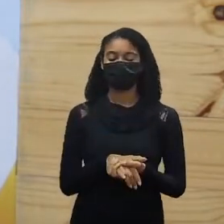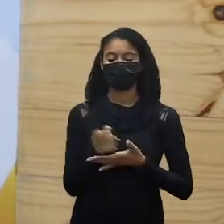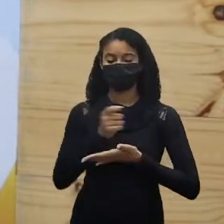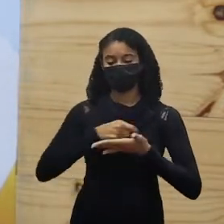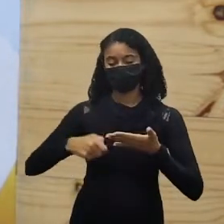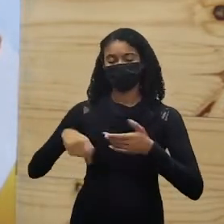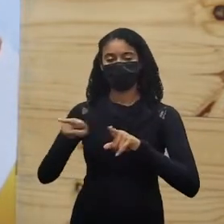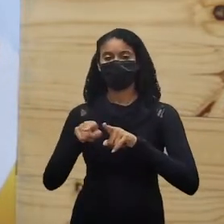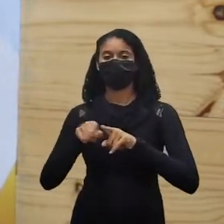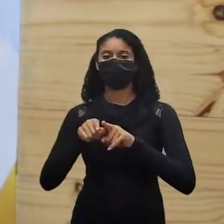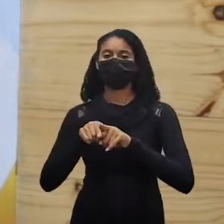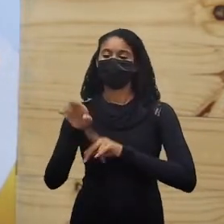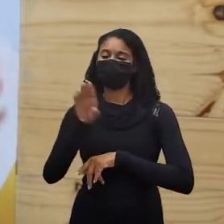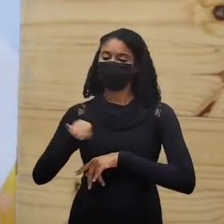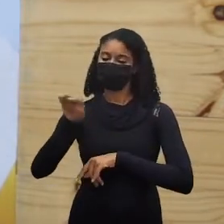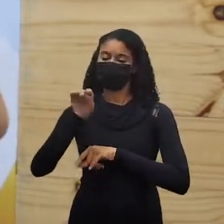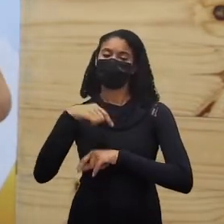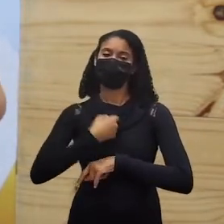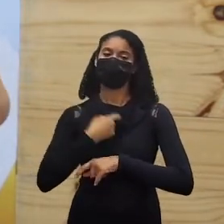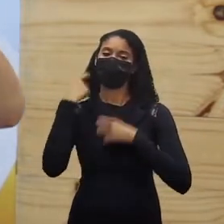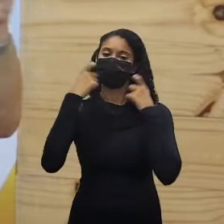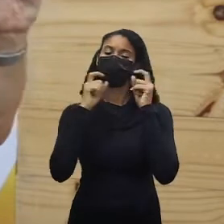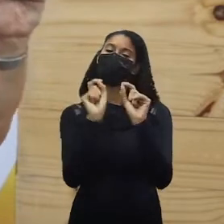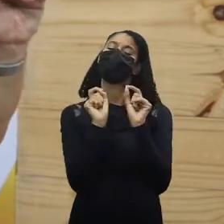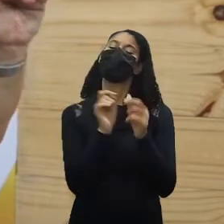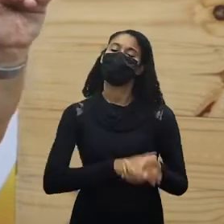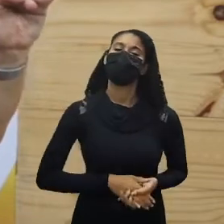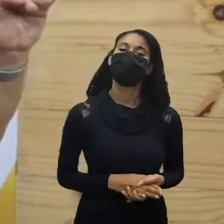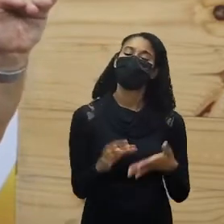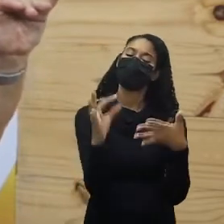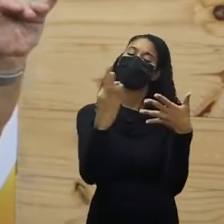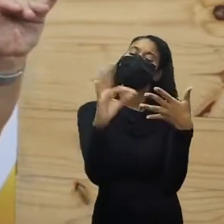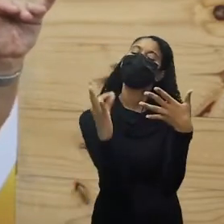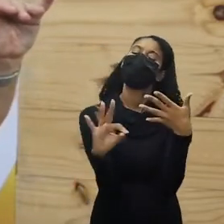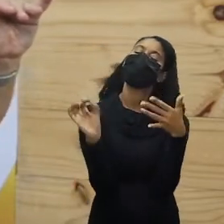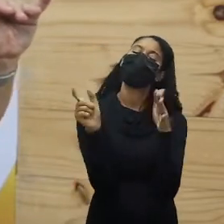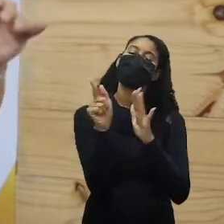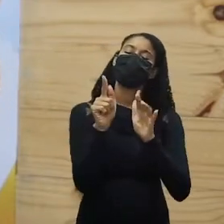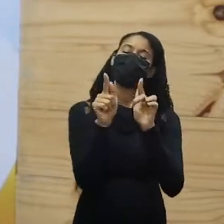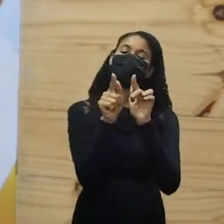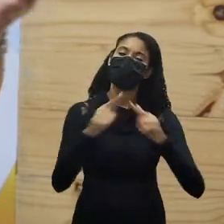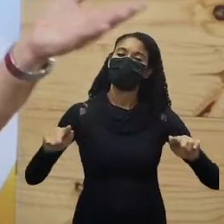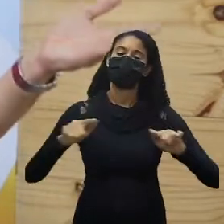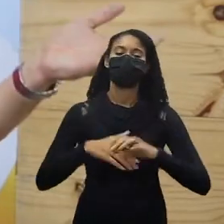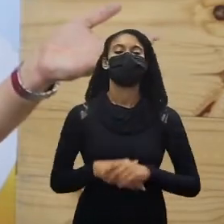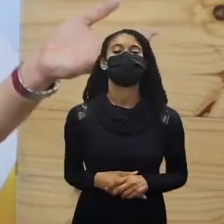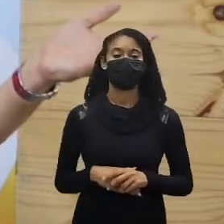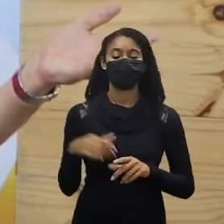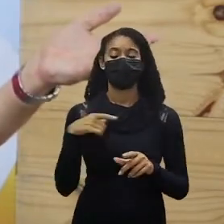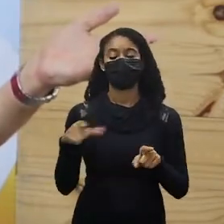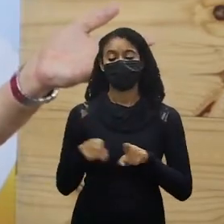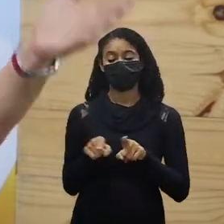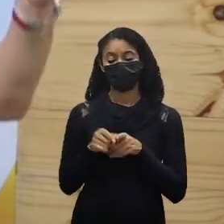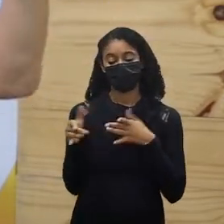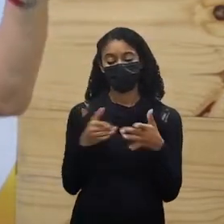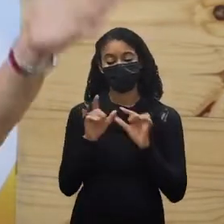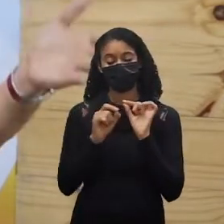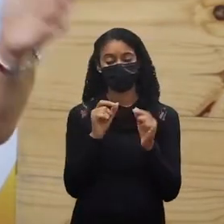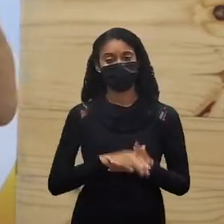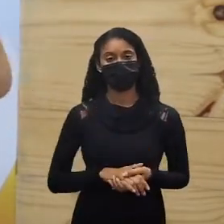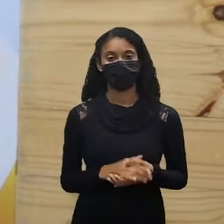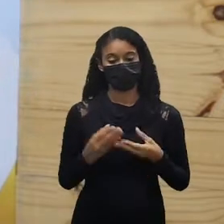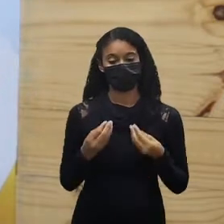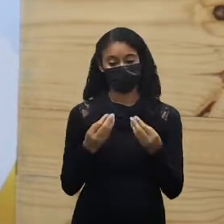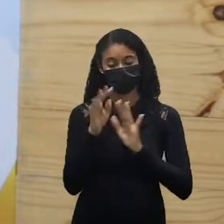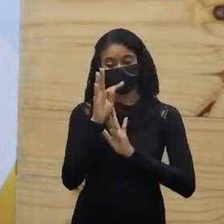escrita. Nos preocupamos muitas vezes com a chamada correção gramatical. Existem até momentos em que é dado